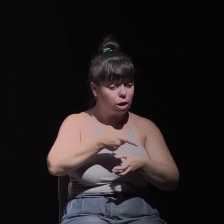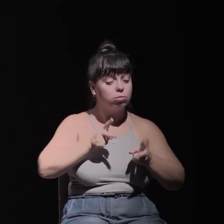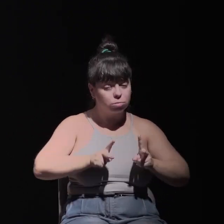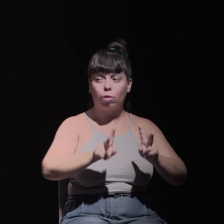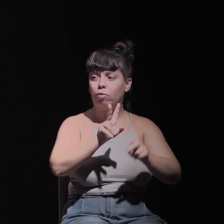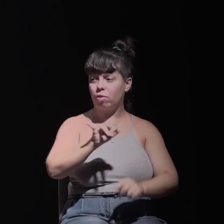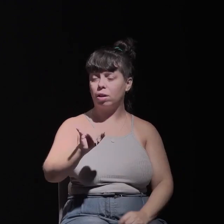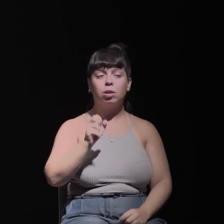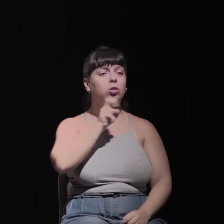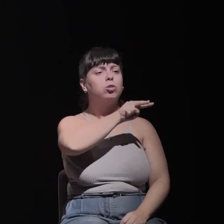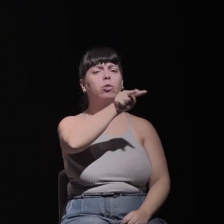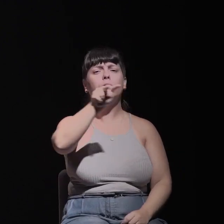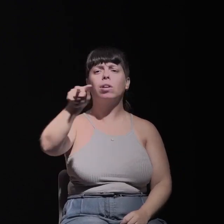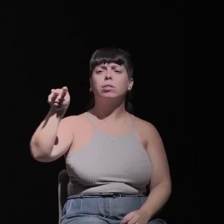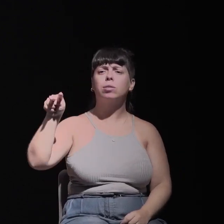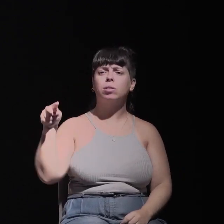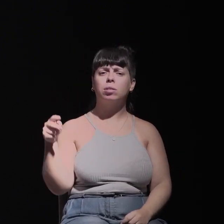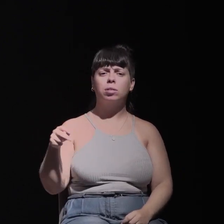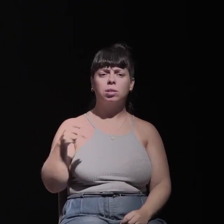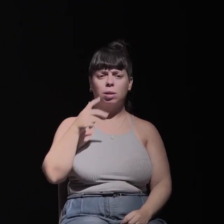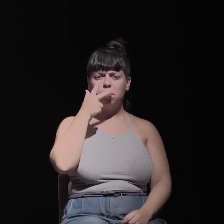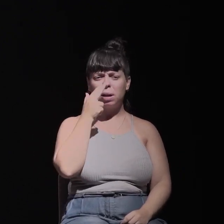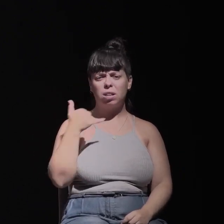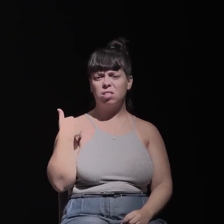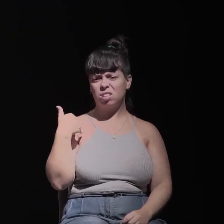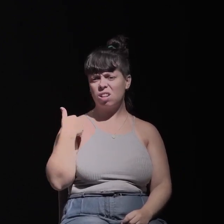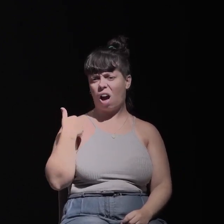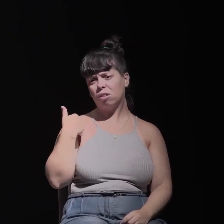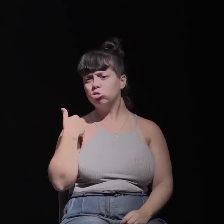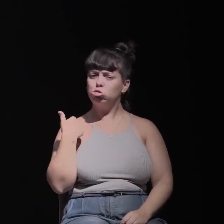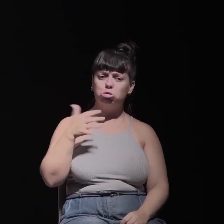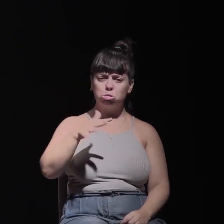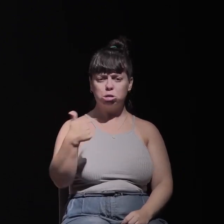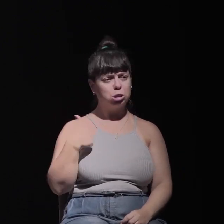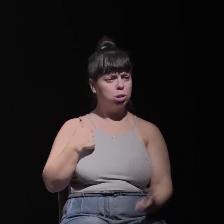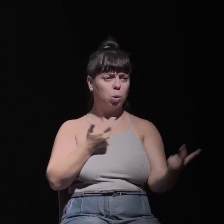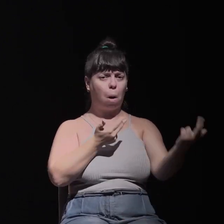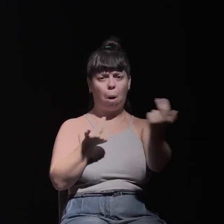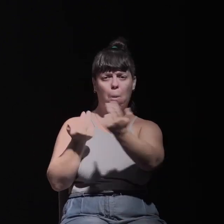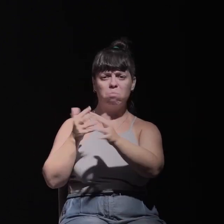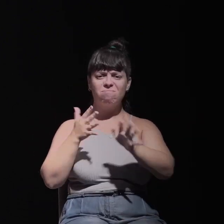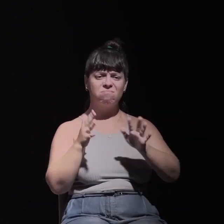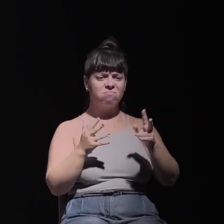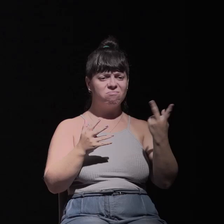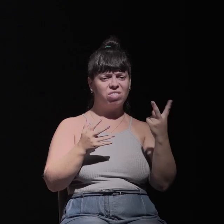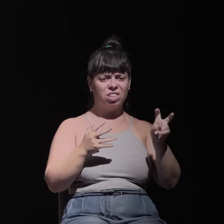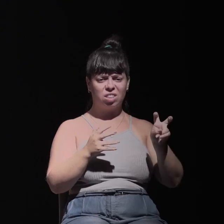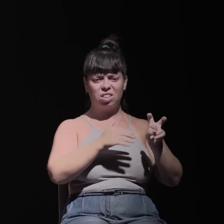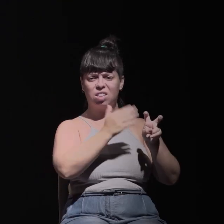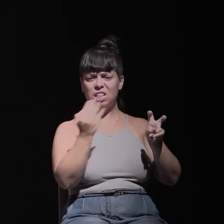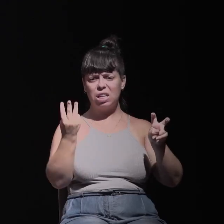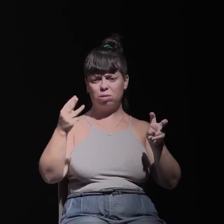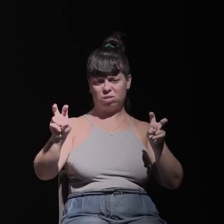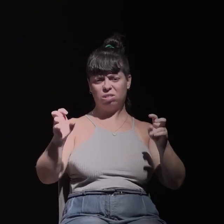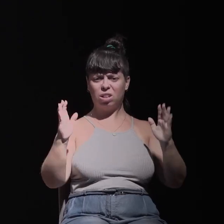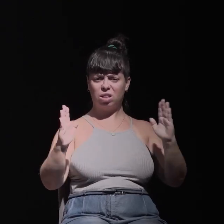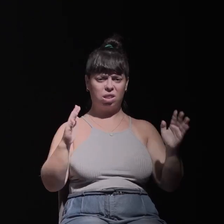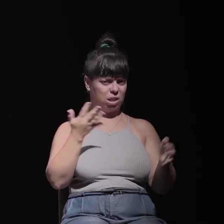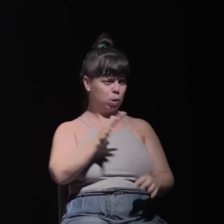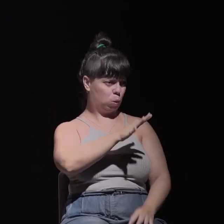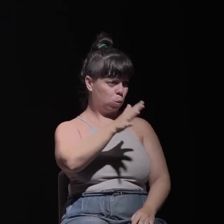vendo pessoas aqui, sobretudo, que parecem ter uma idade parecida com a minha, aí entre 25 e 35